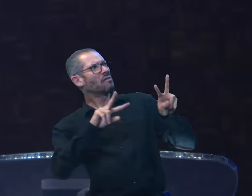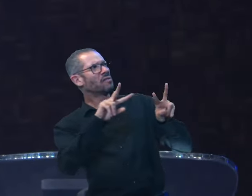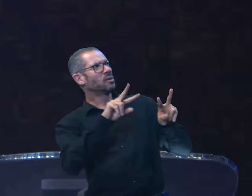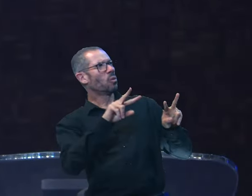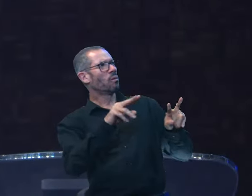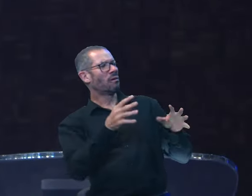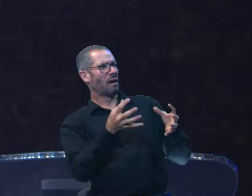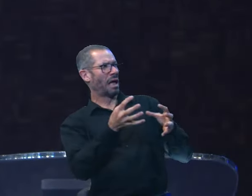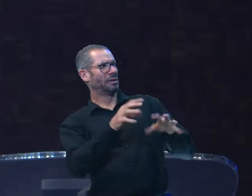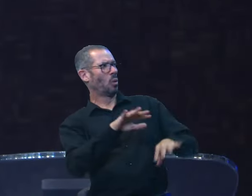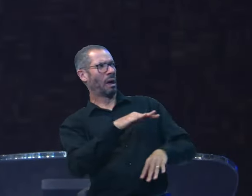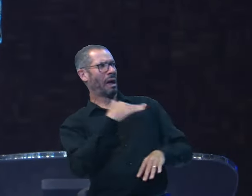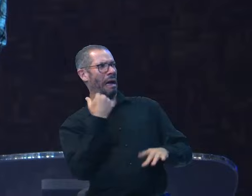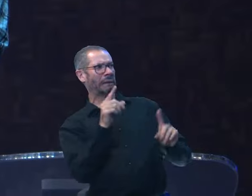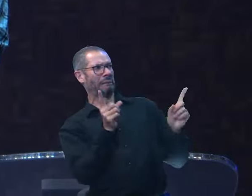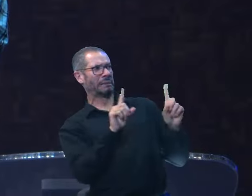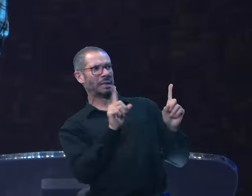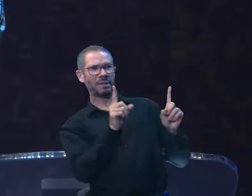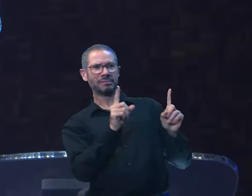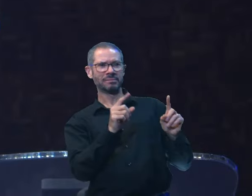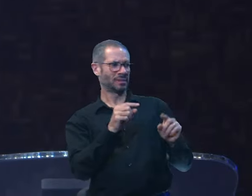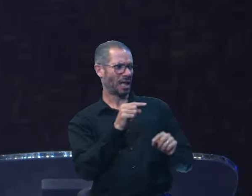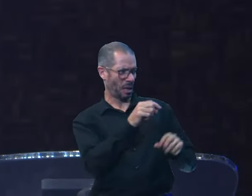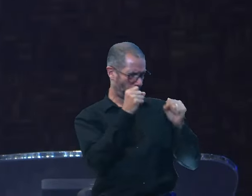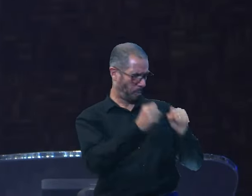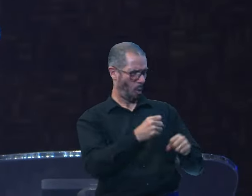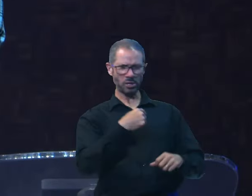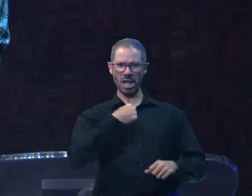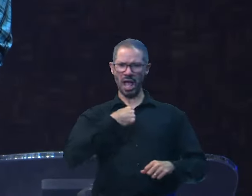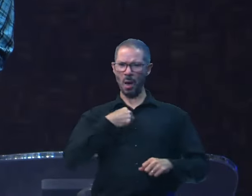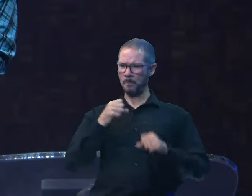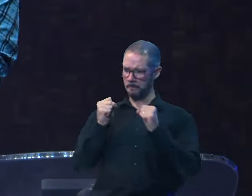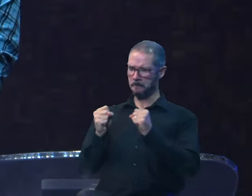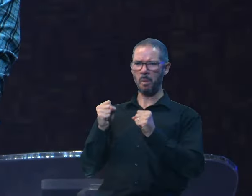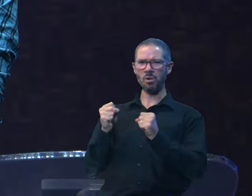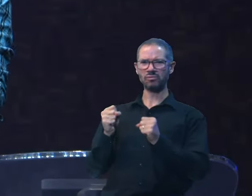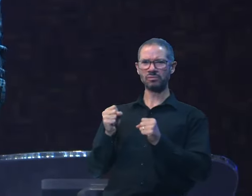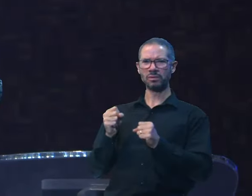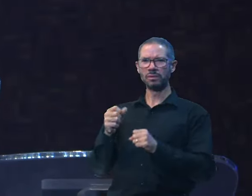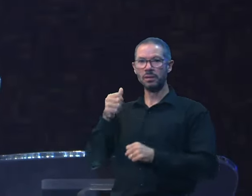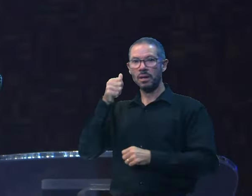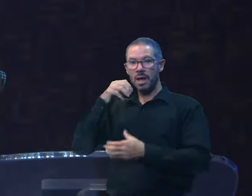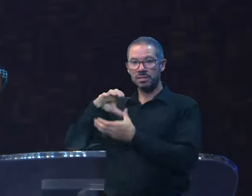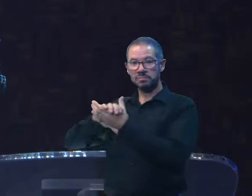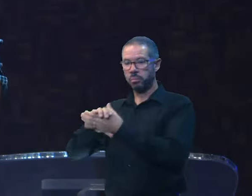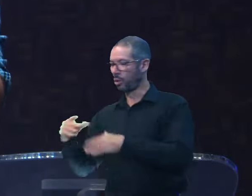também não quero. Se ele pode, eu também posso. A minha esposa saiu da cama, veio